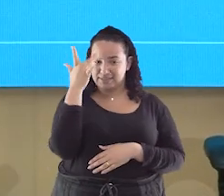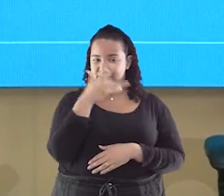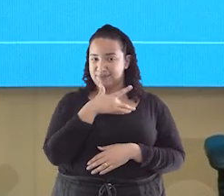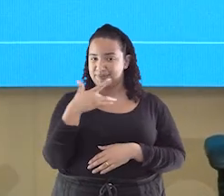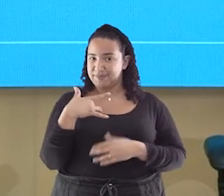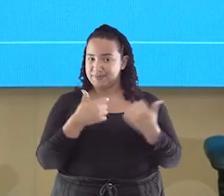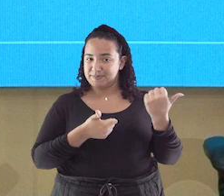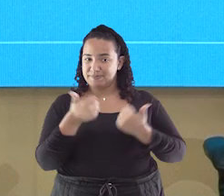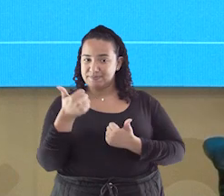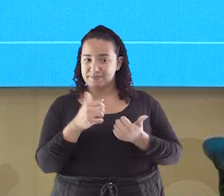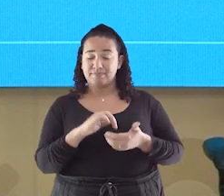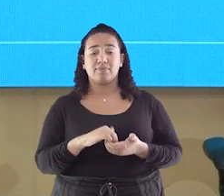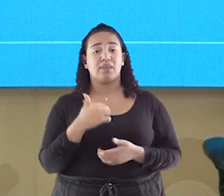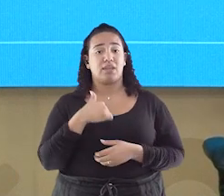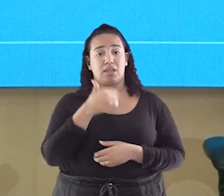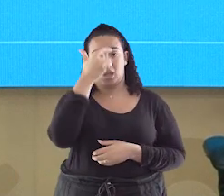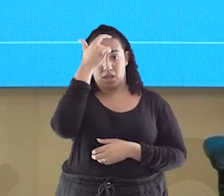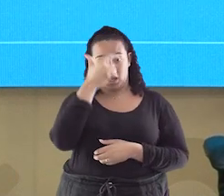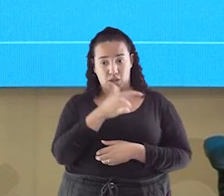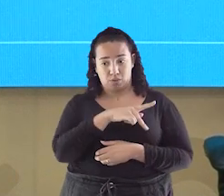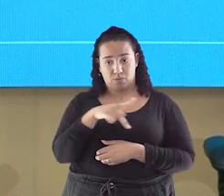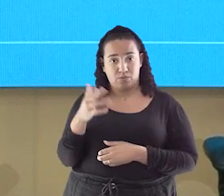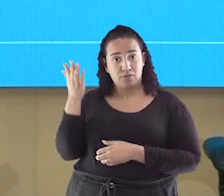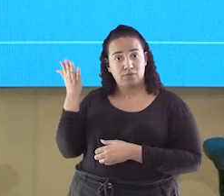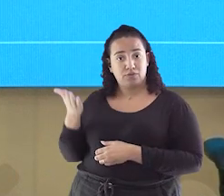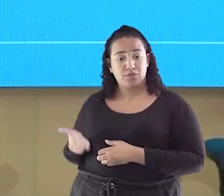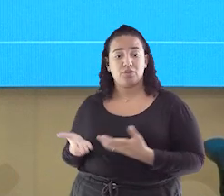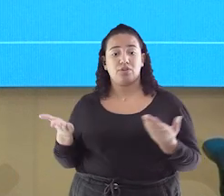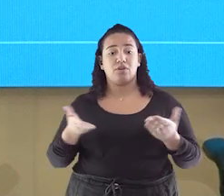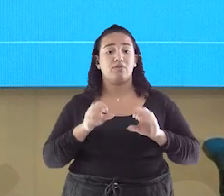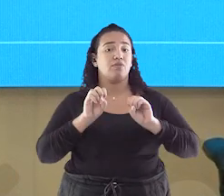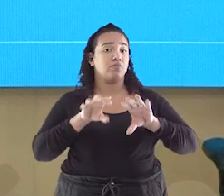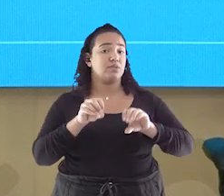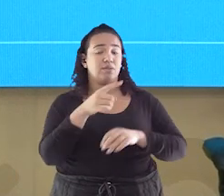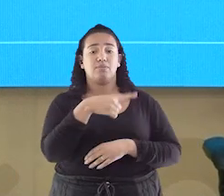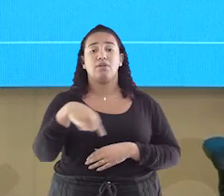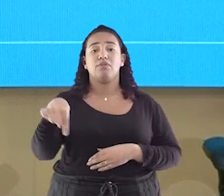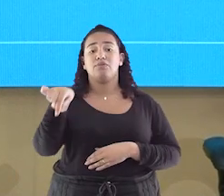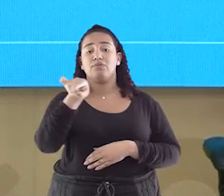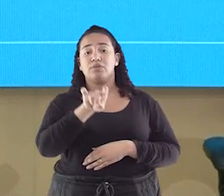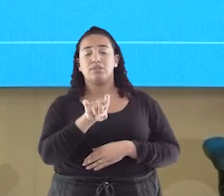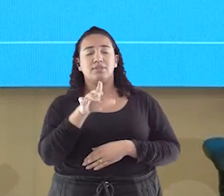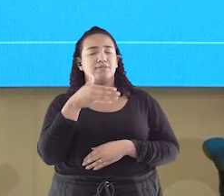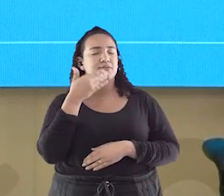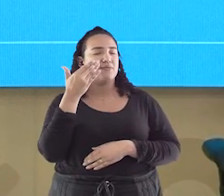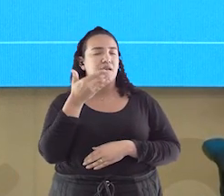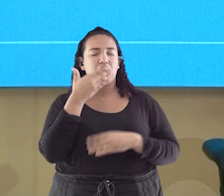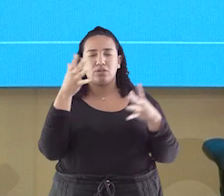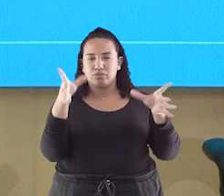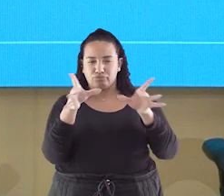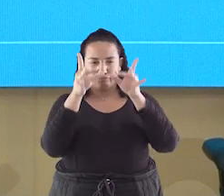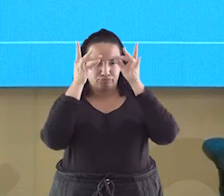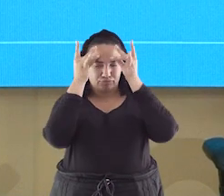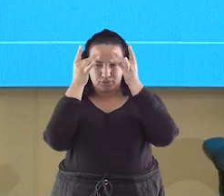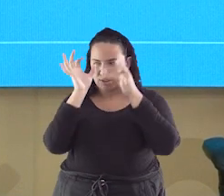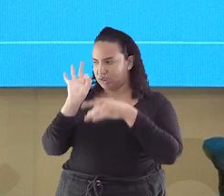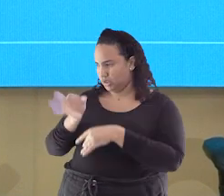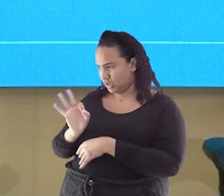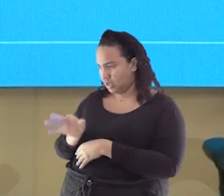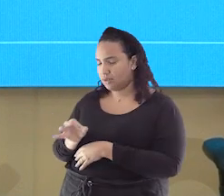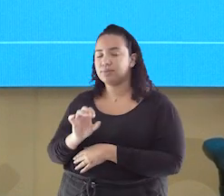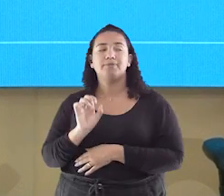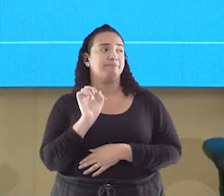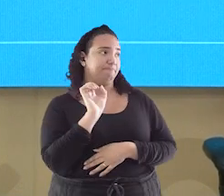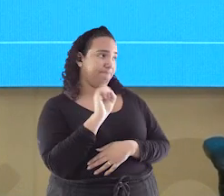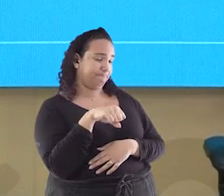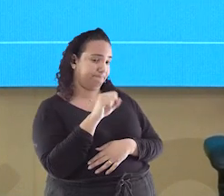com vocês? Olha só, eu e a professora Daniela viemos aqui para ensinar as preposições para você de um jeito super divertido, não é mesmo, professora?